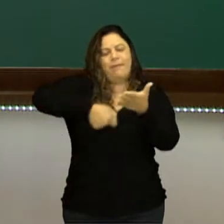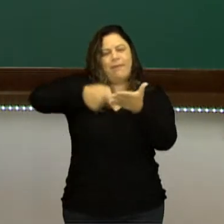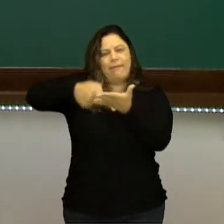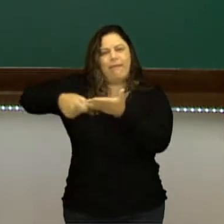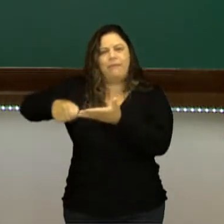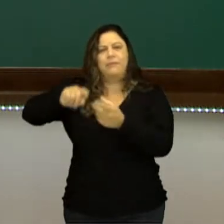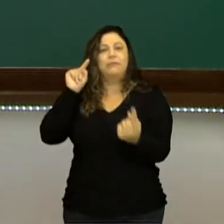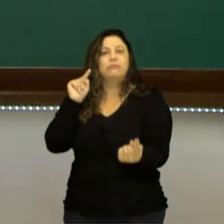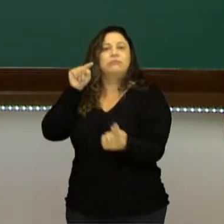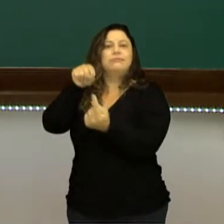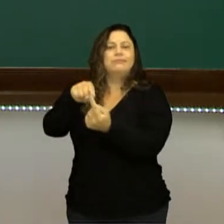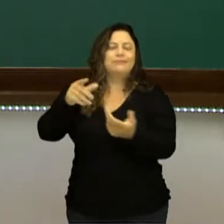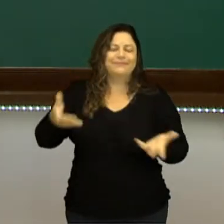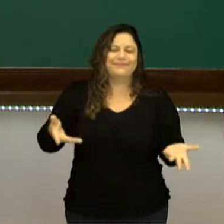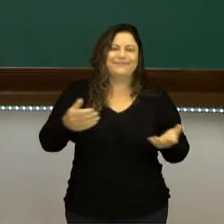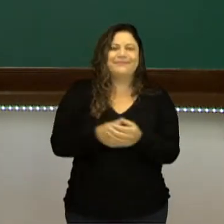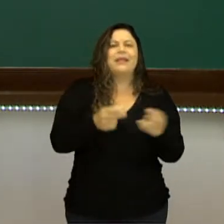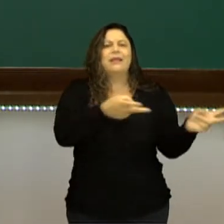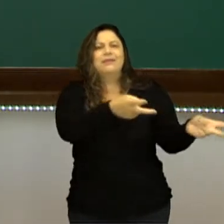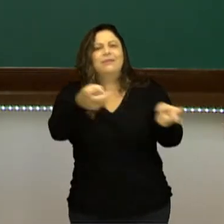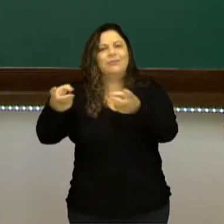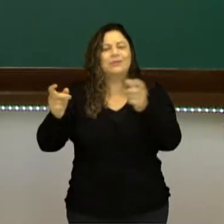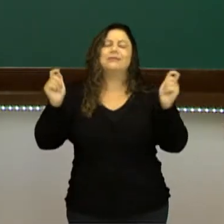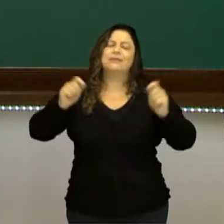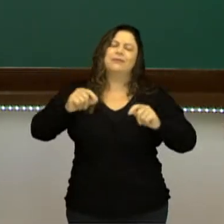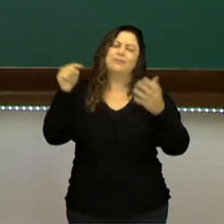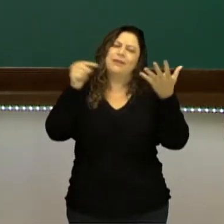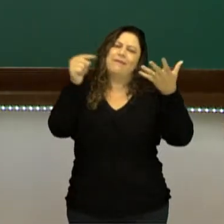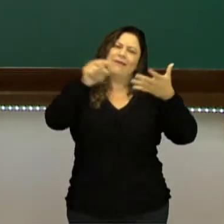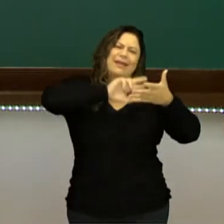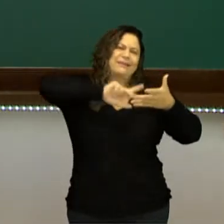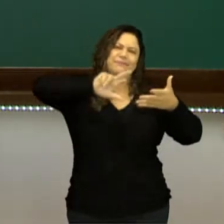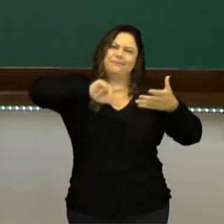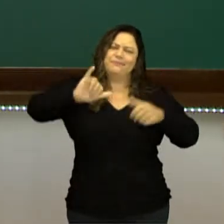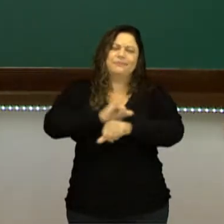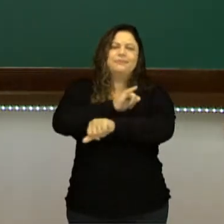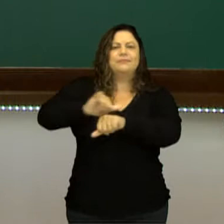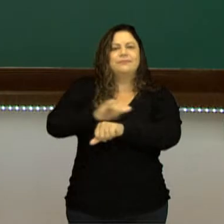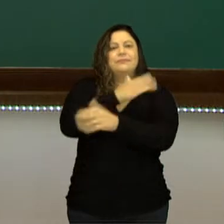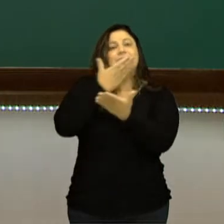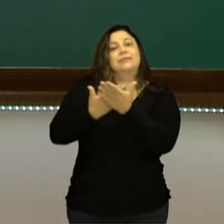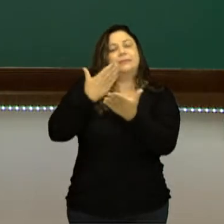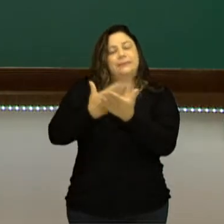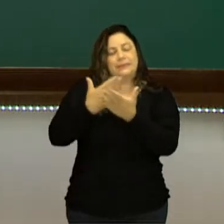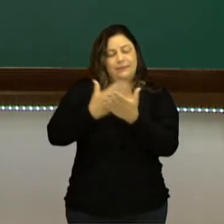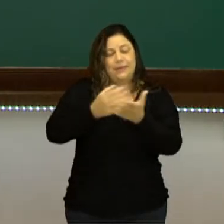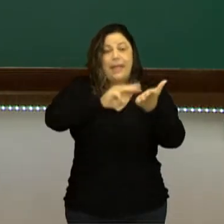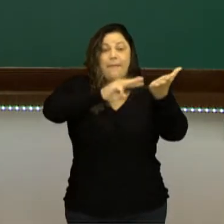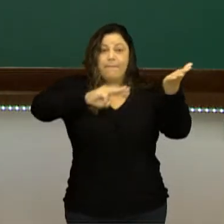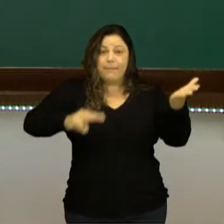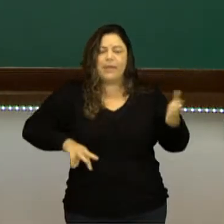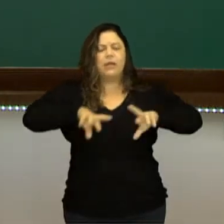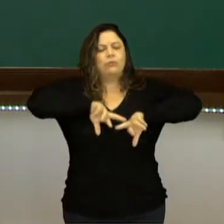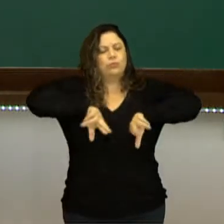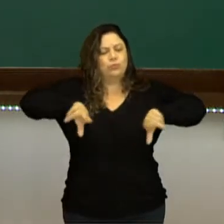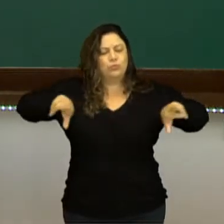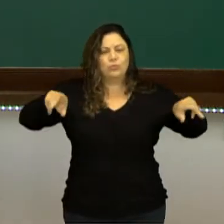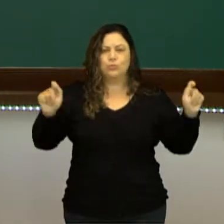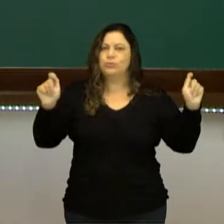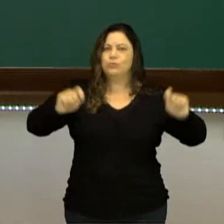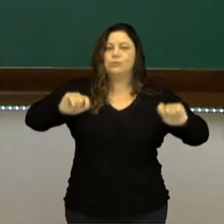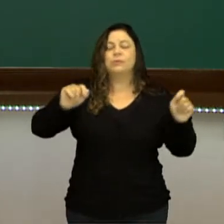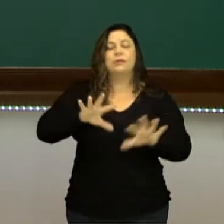o objetivo. Então percebam que existem aí várias técnicas de estudo, vários métodos de estudo para que a gente